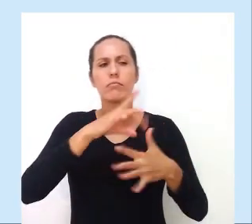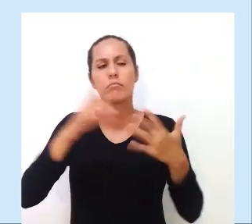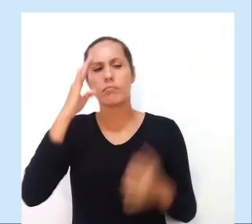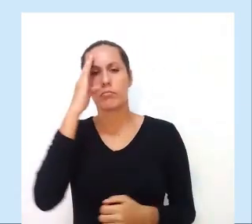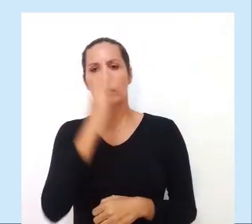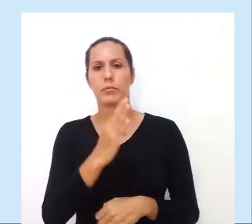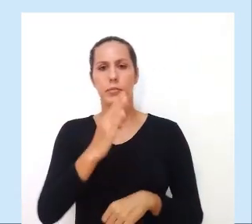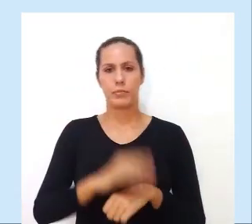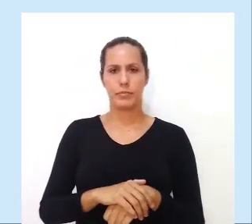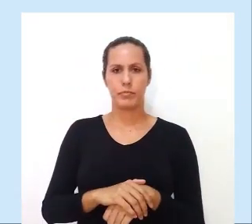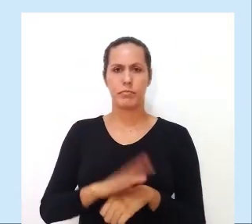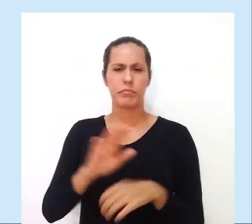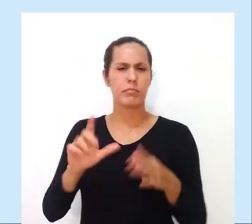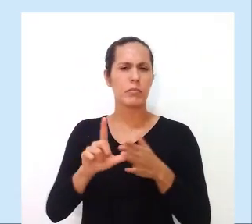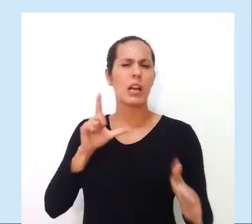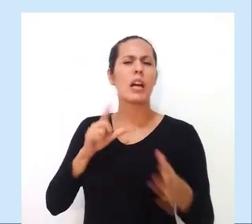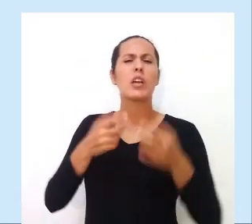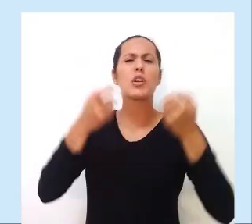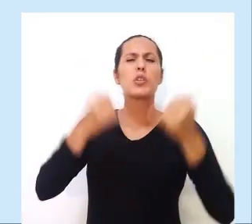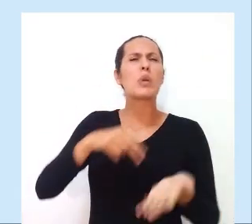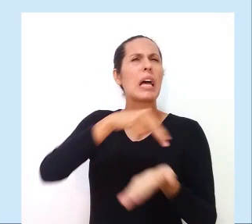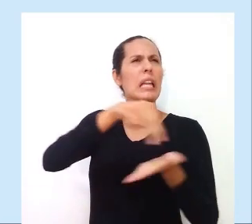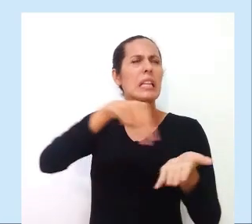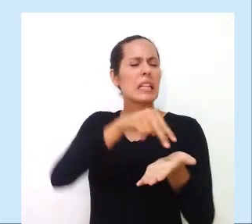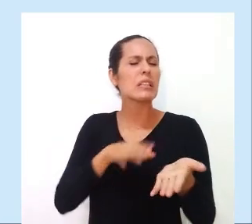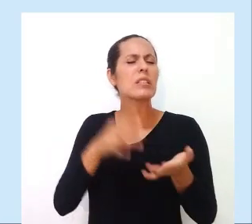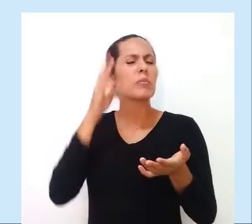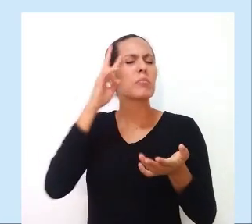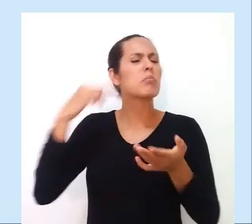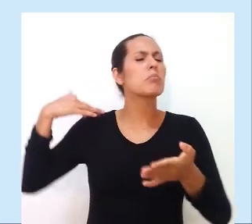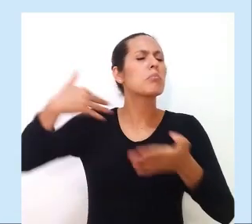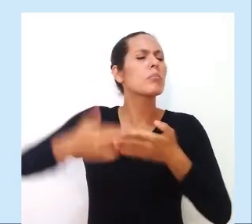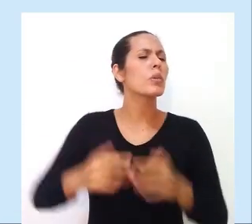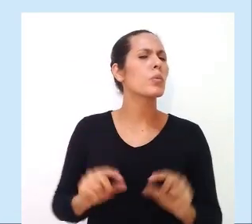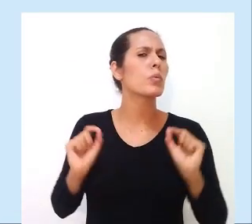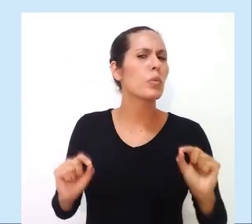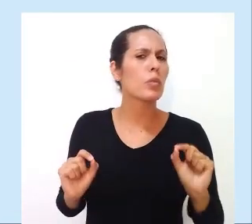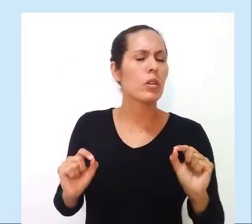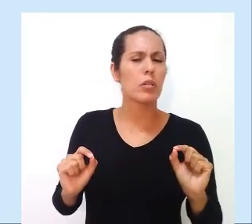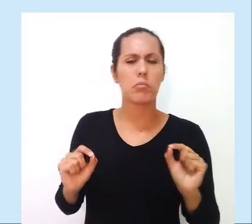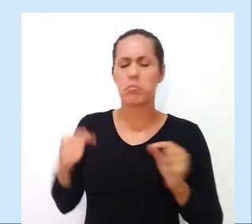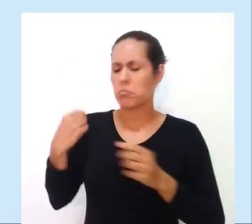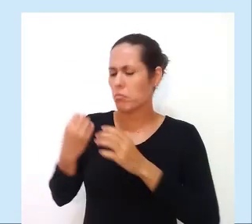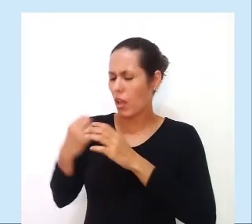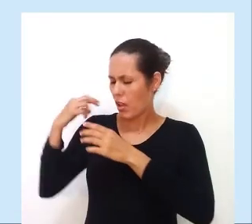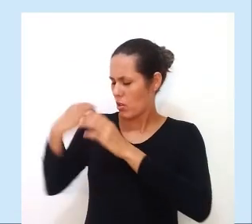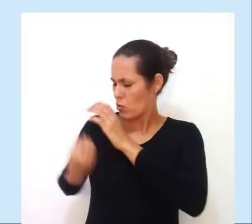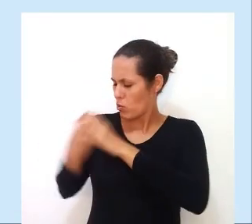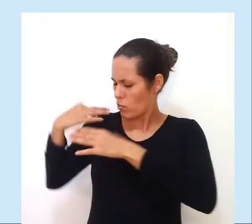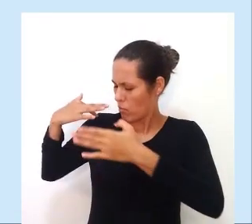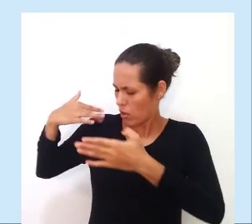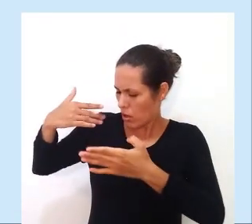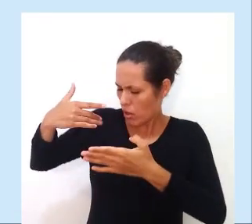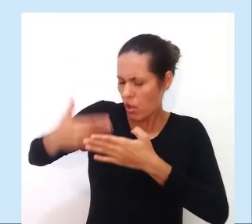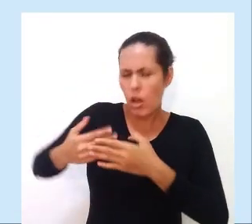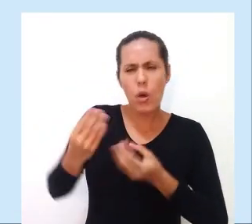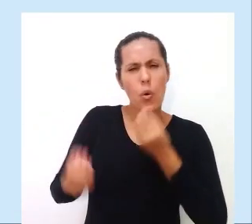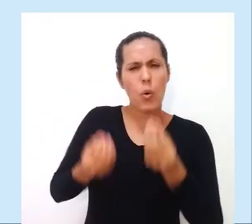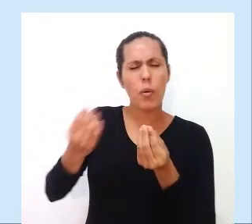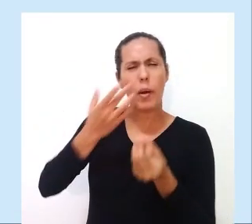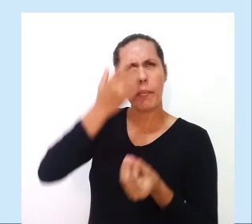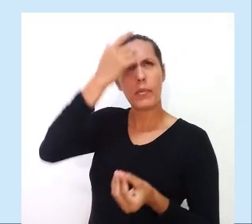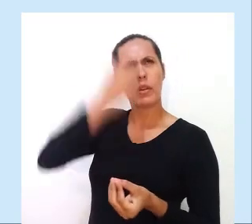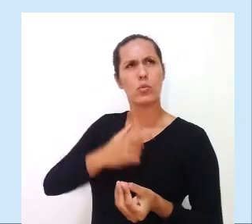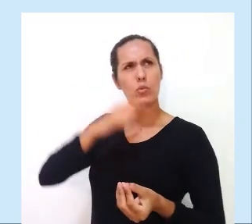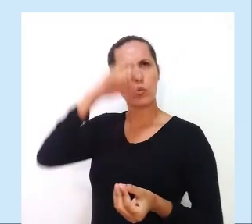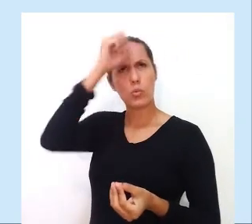teatrais. Antes de tudo, o que a gente sabe um pouquinho da história da dança? Como é que ela se originou? Como é que